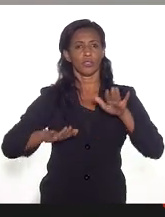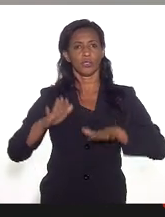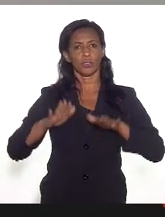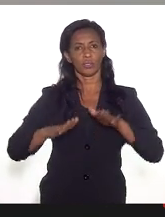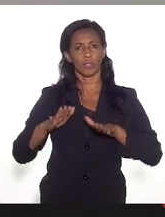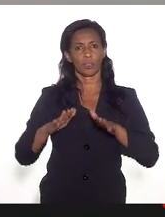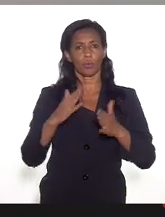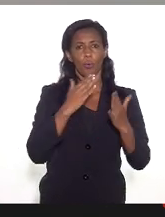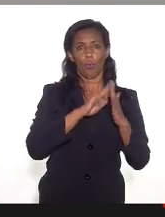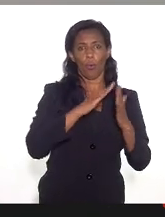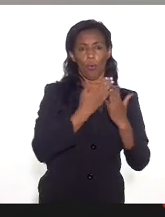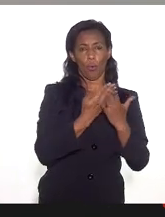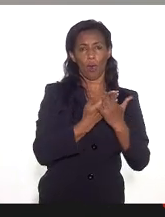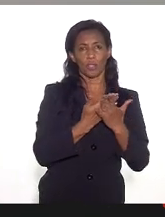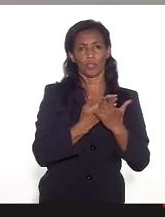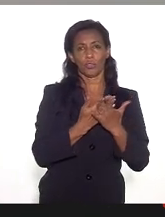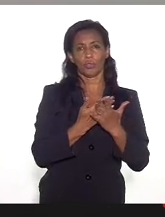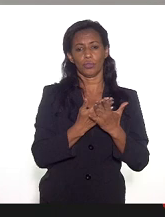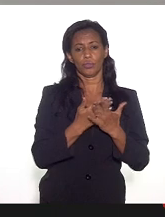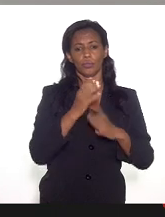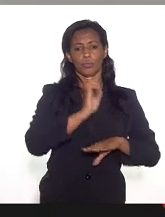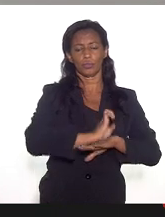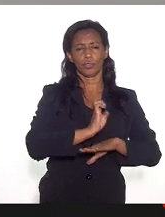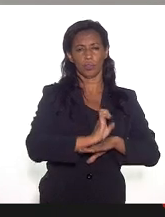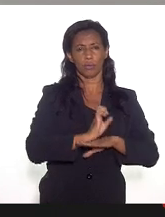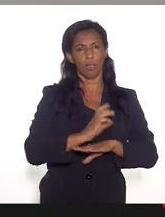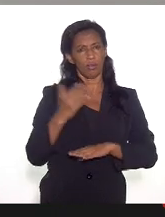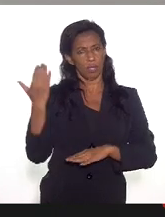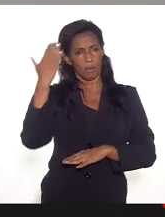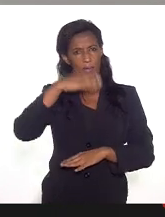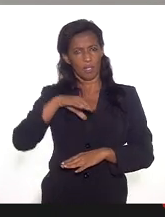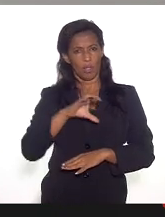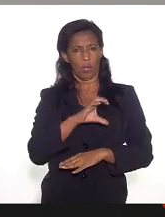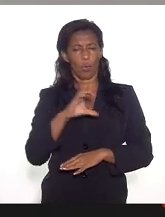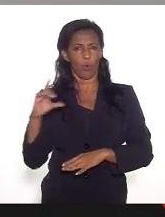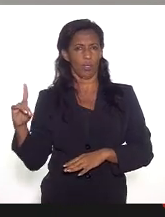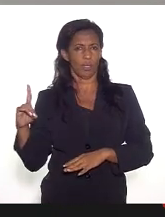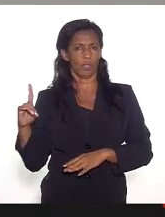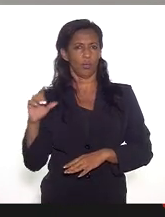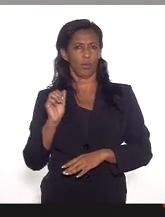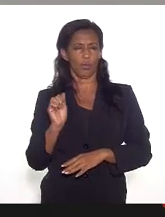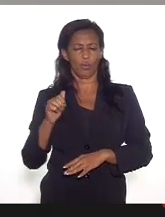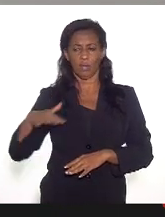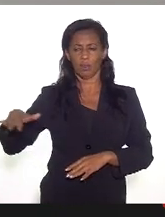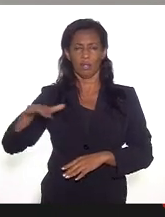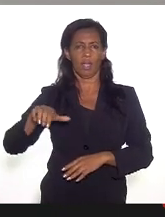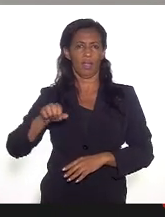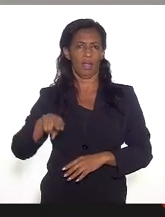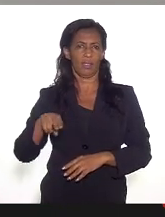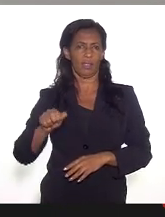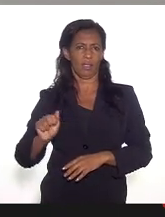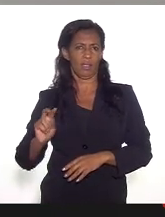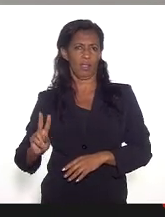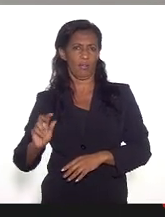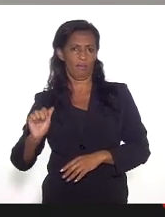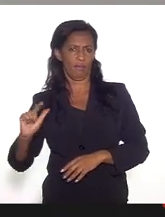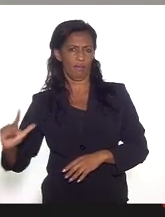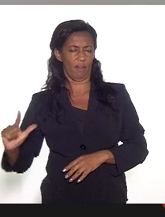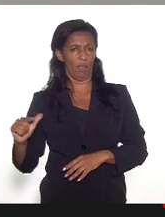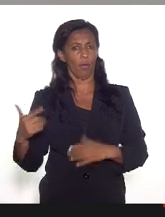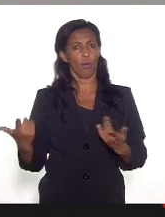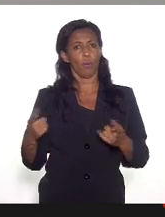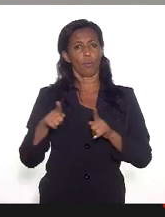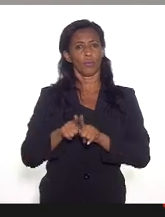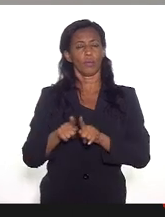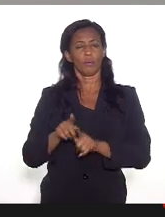Colégio Estadual Henrique Lages, está presente aqui o coordenador do curso técnico da área naval, o professor Sérgio Assis, e tanto em relação